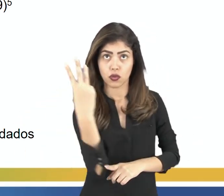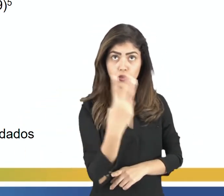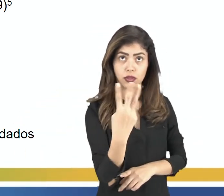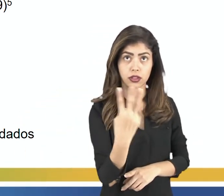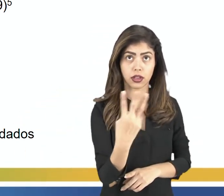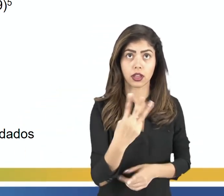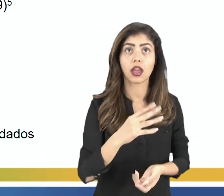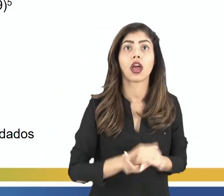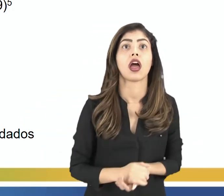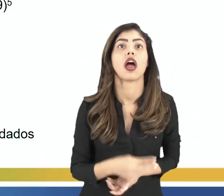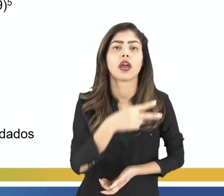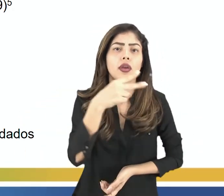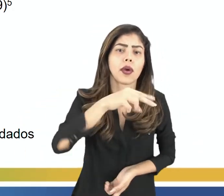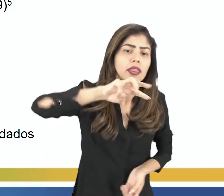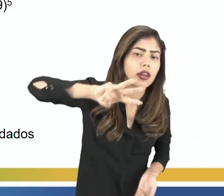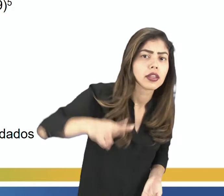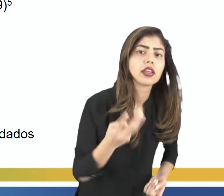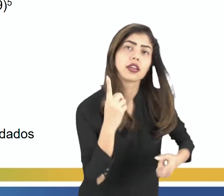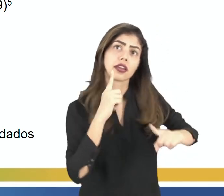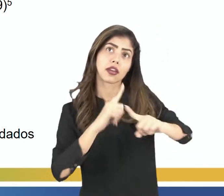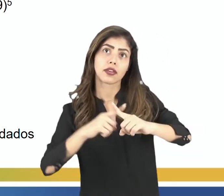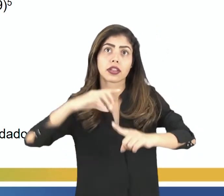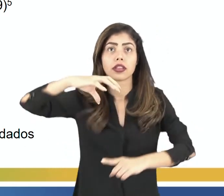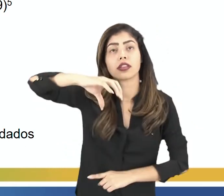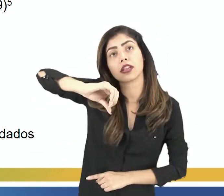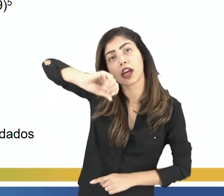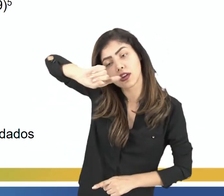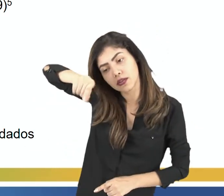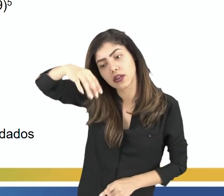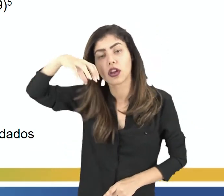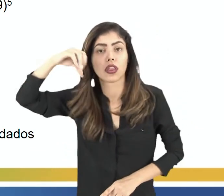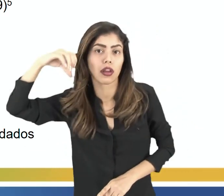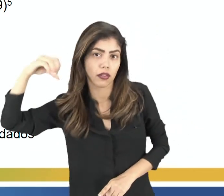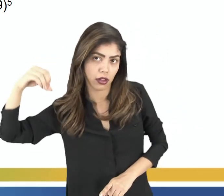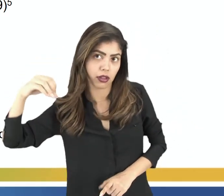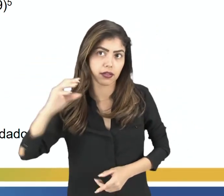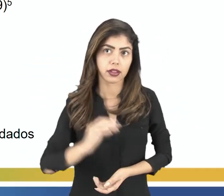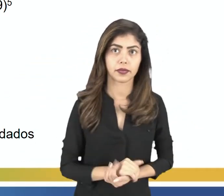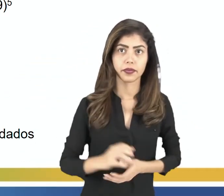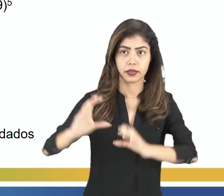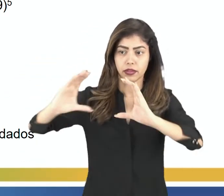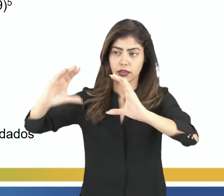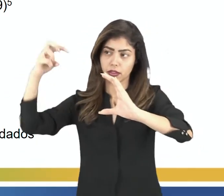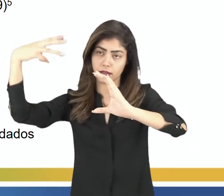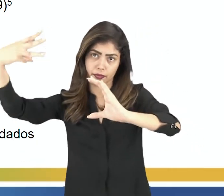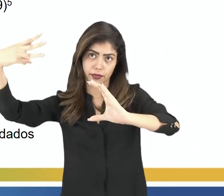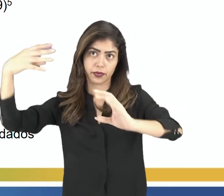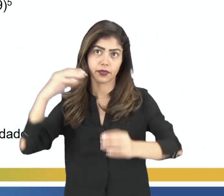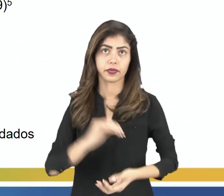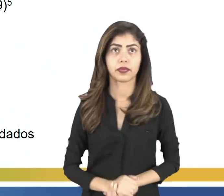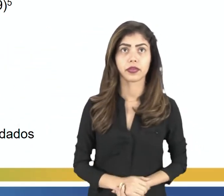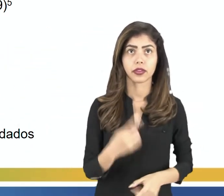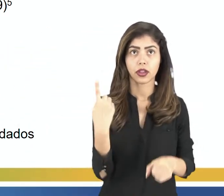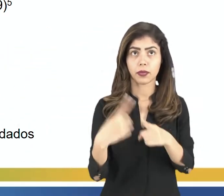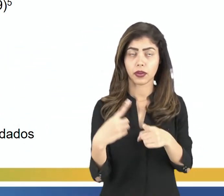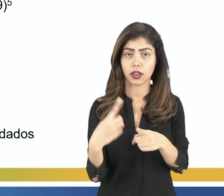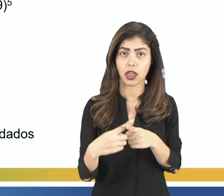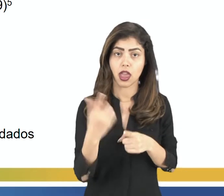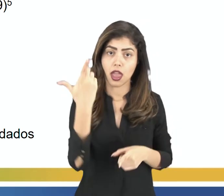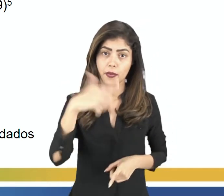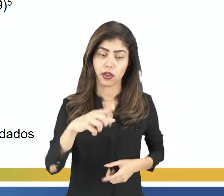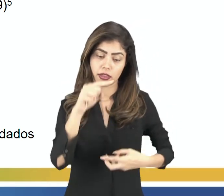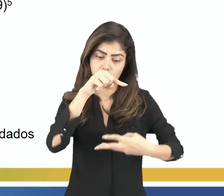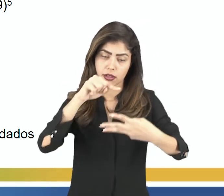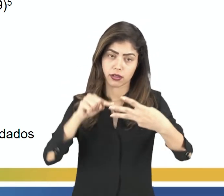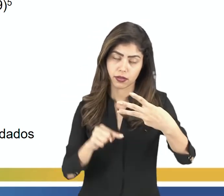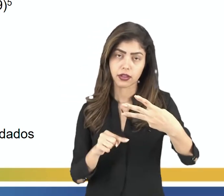Aí eu tenho igual a quanto? 3.000 vezes, dentro do parênteses, 0,99 ao cubo. Por que ao cubo? Porque eu repeti